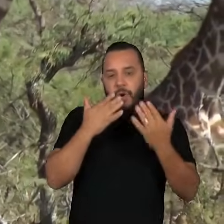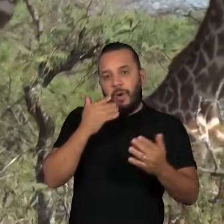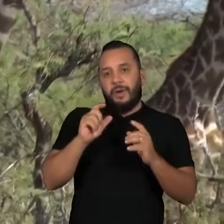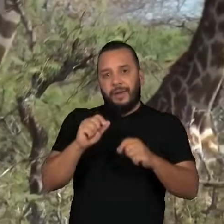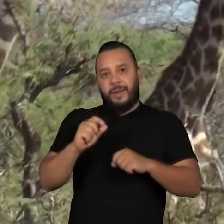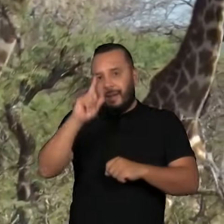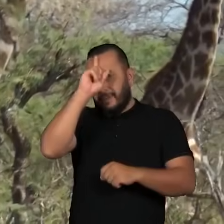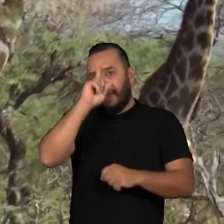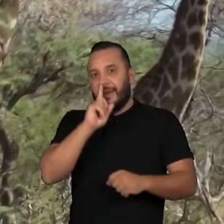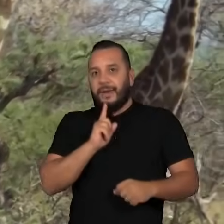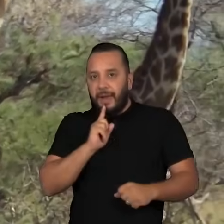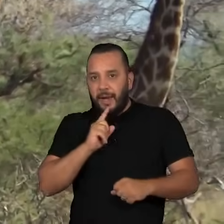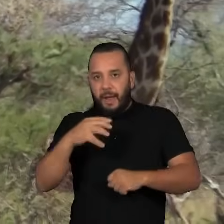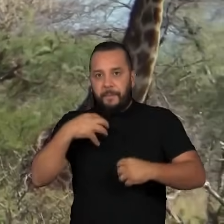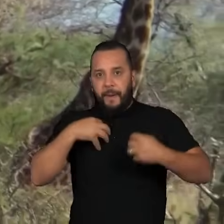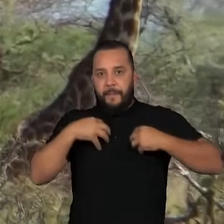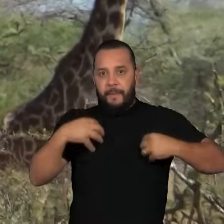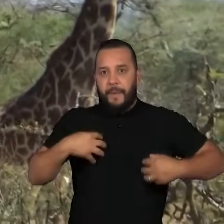manchas marrons.